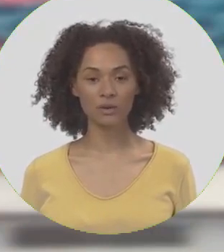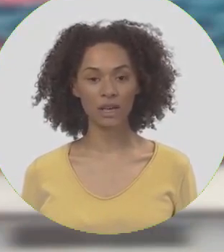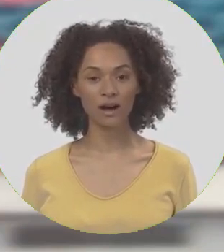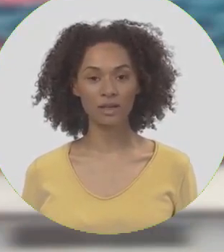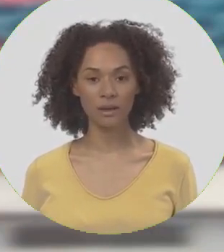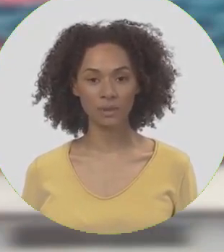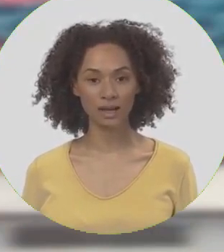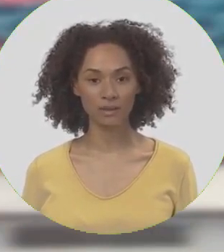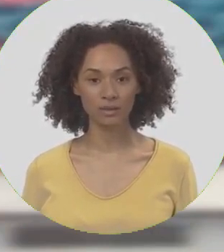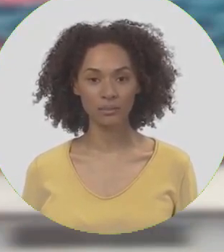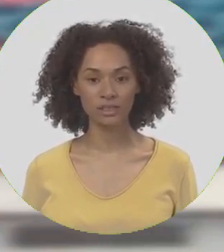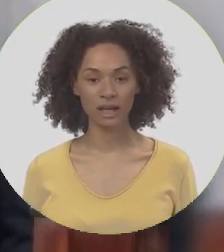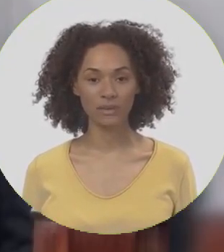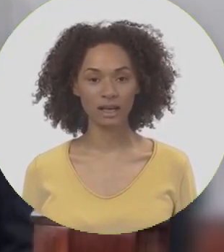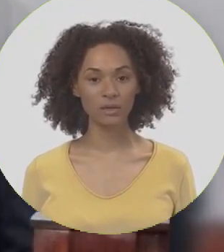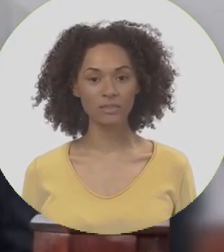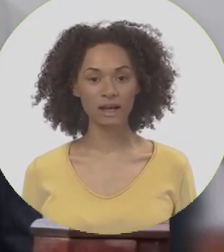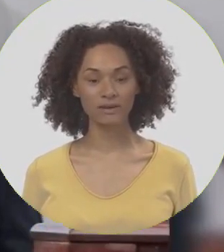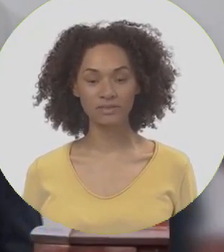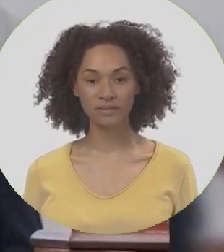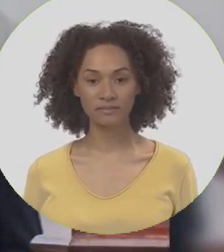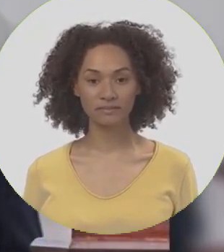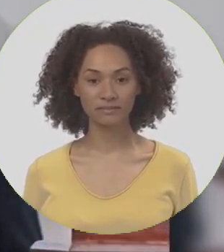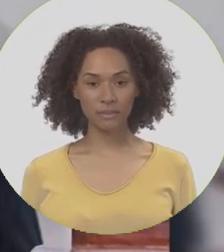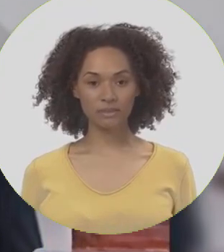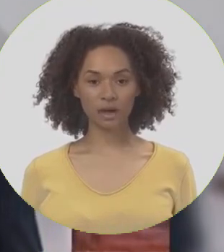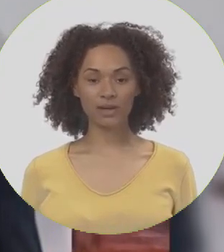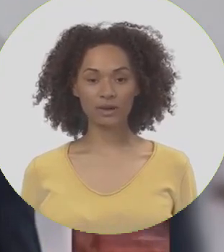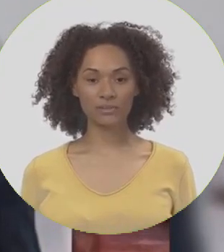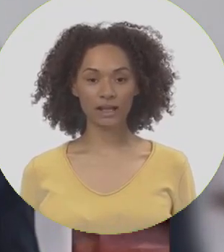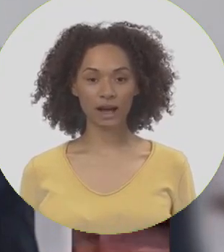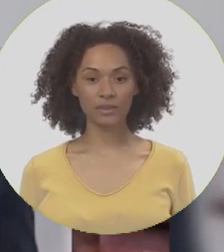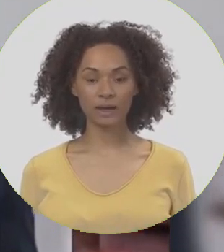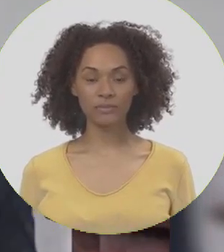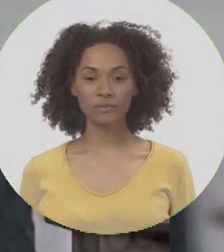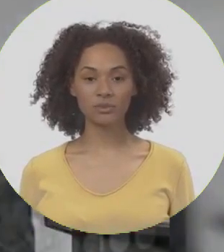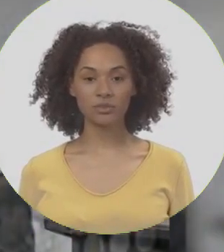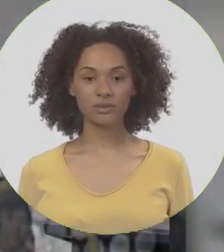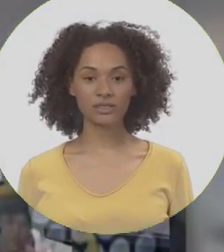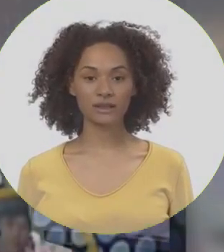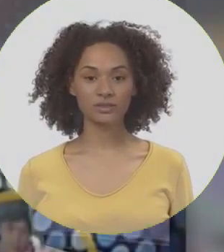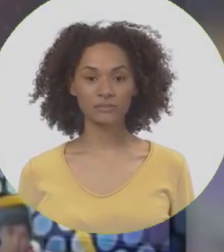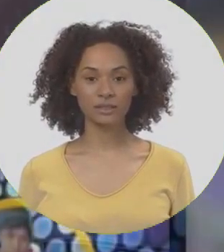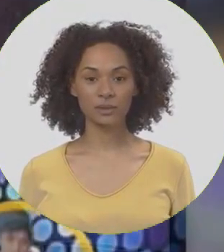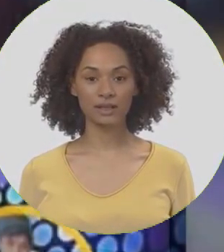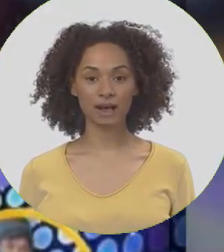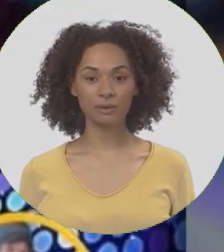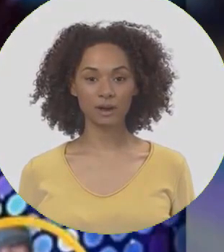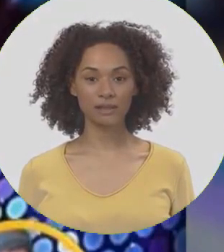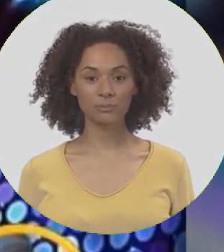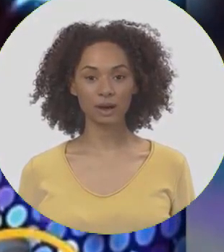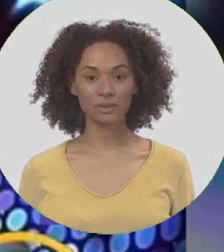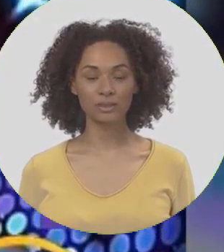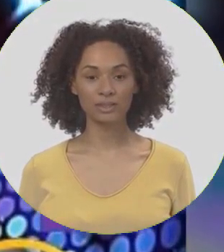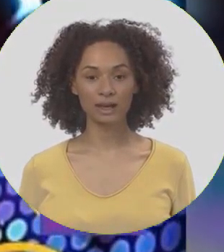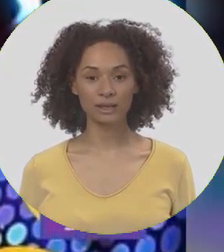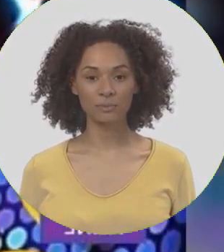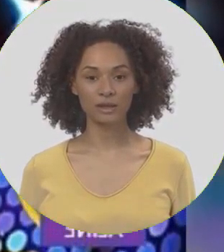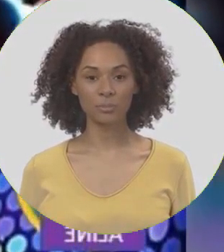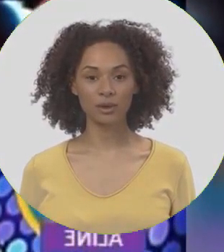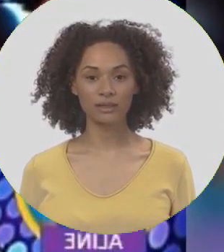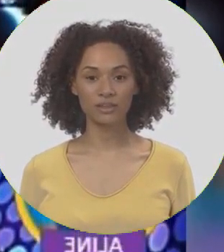não teríamos um local para sediar os torneios é descaso abandono não existe uma política esportiva